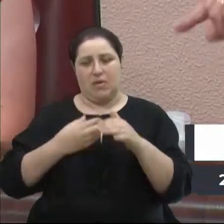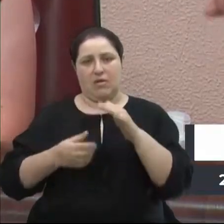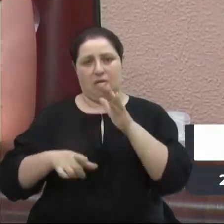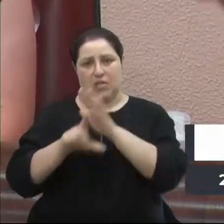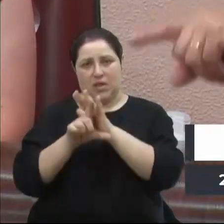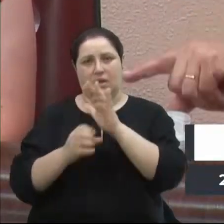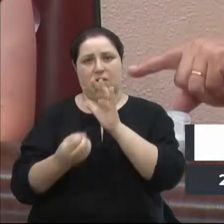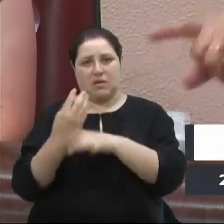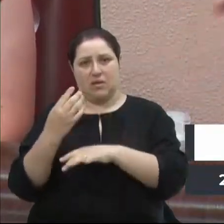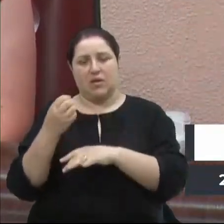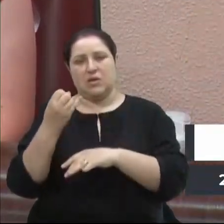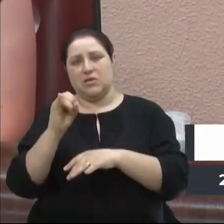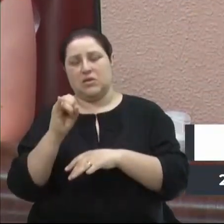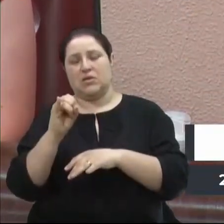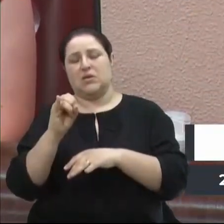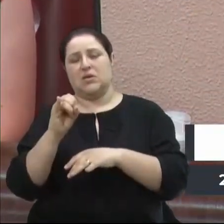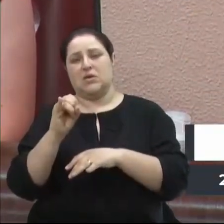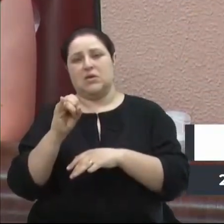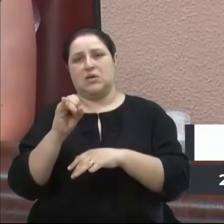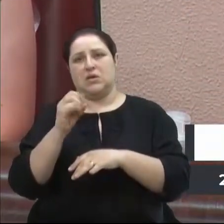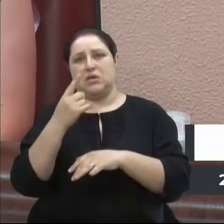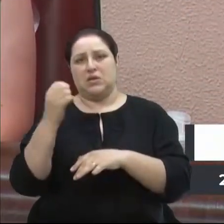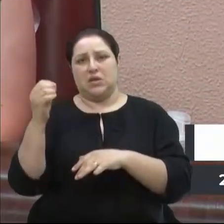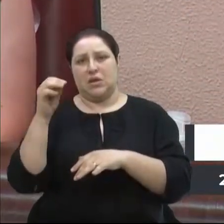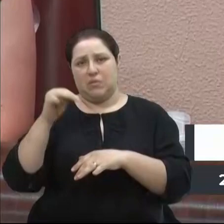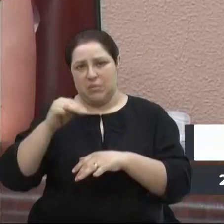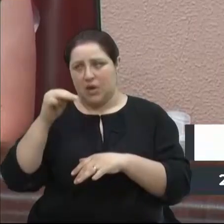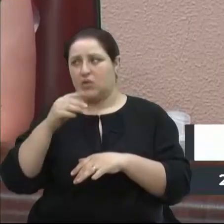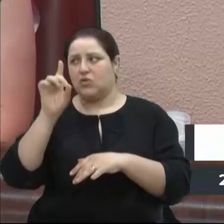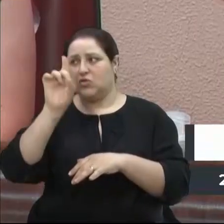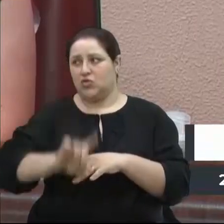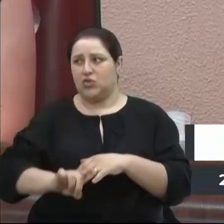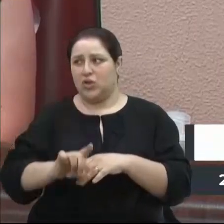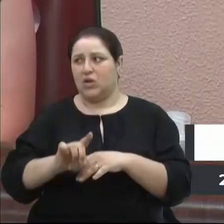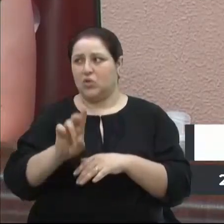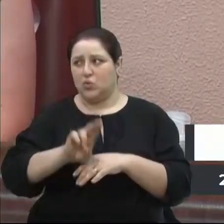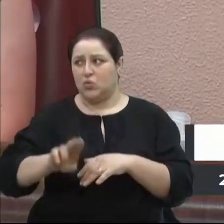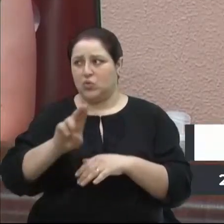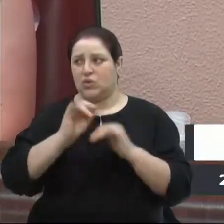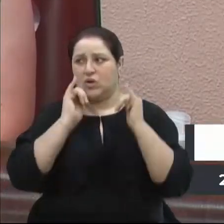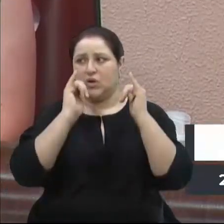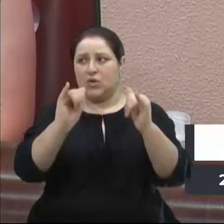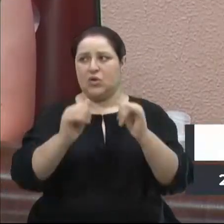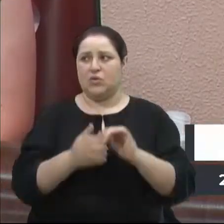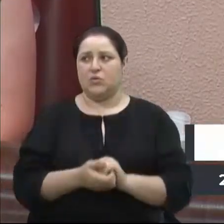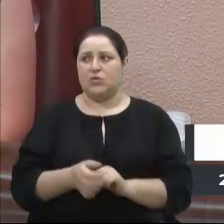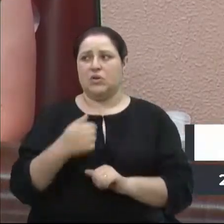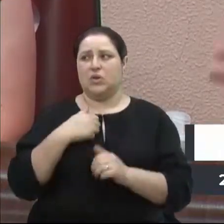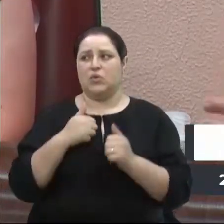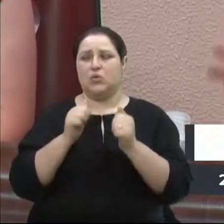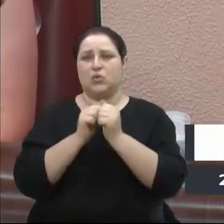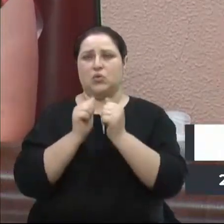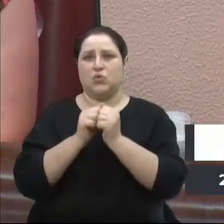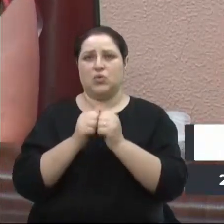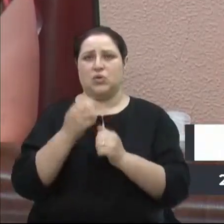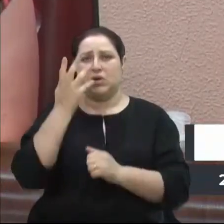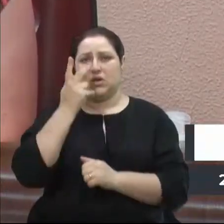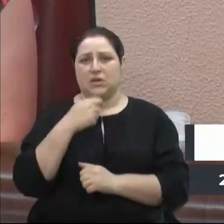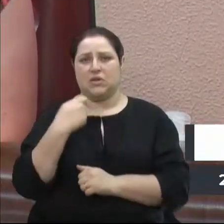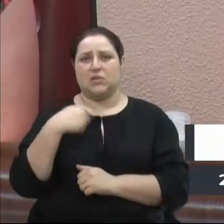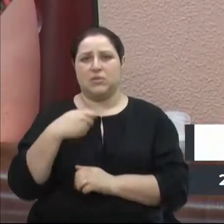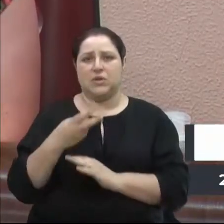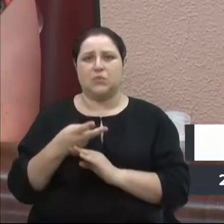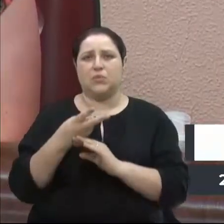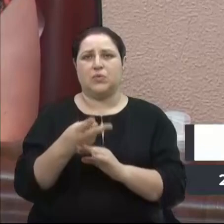que não é 1 quilômetro, tem direito de transporte. Me junto, mas então, assim, ó, a criança tem que